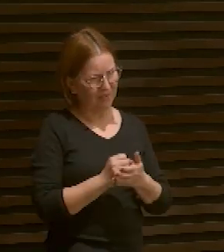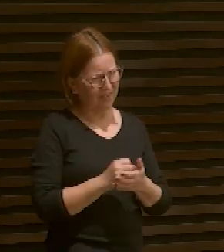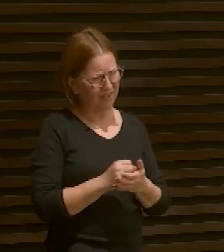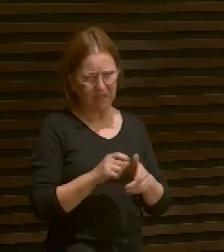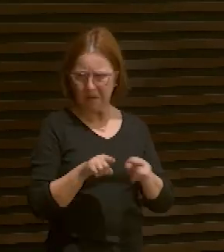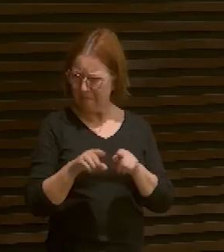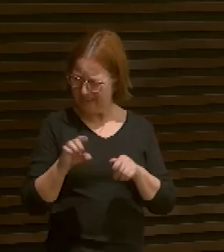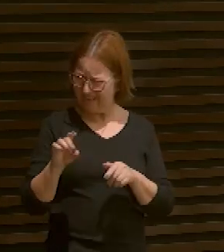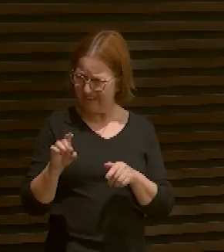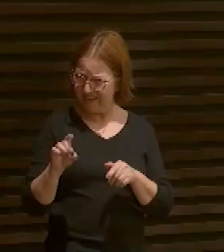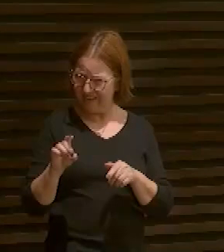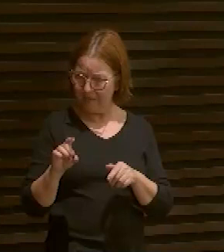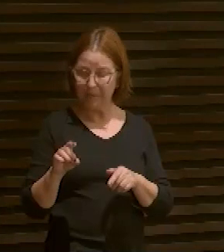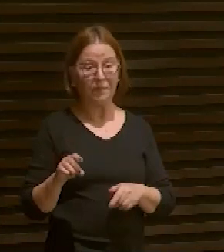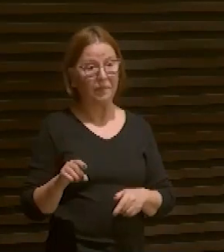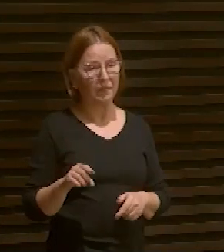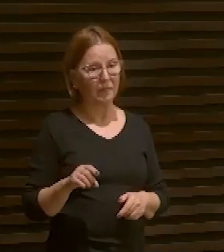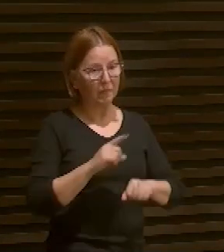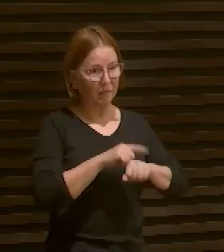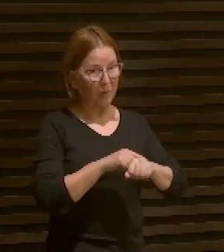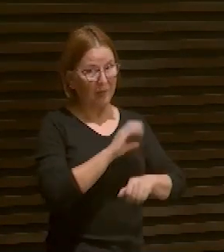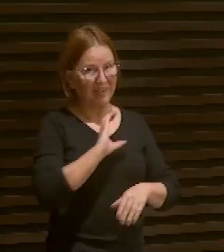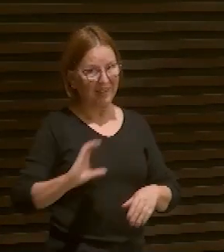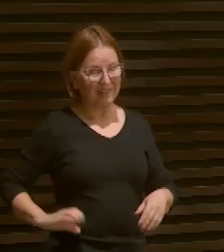salvar. Quando Cristo morreu,